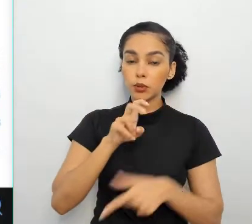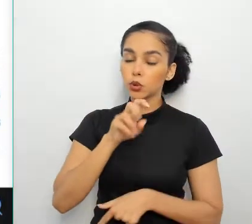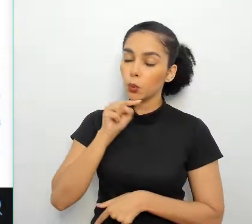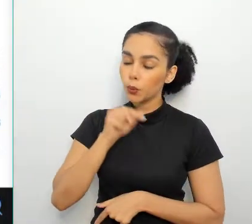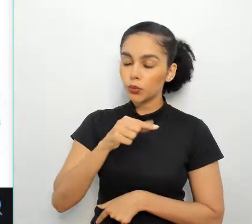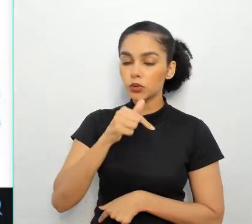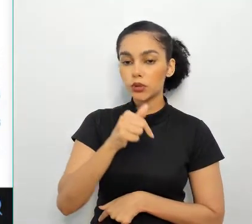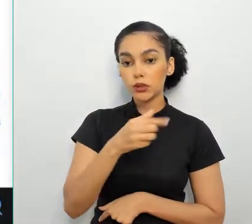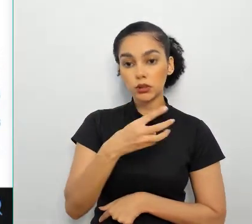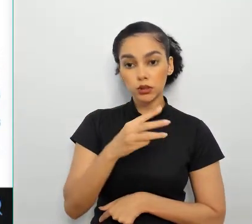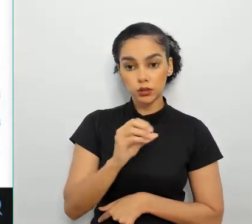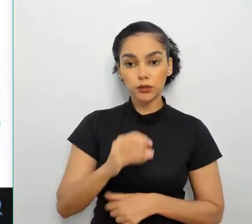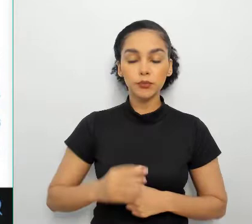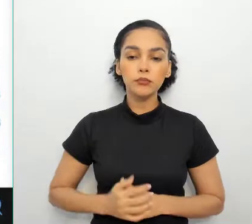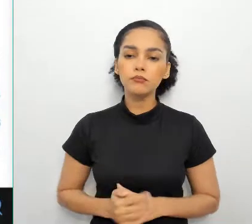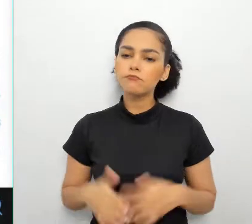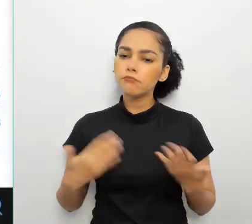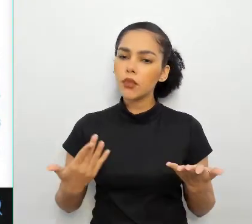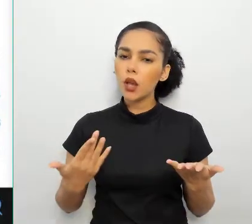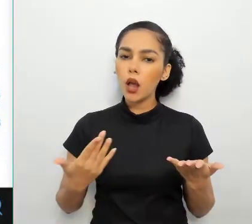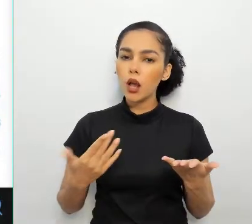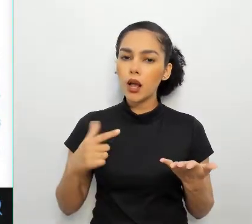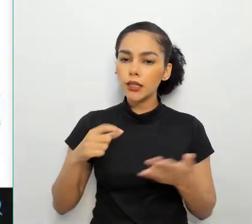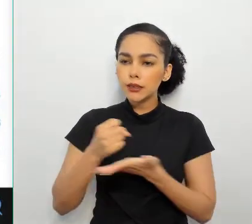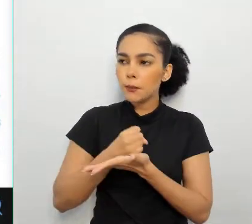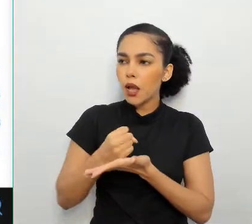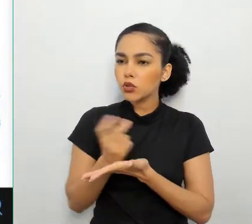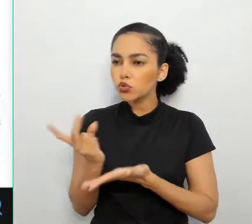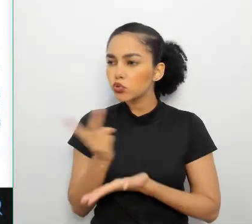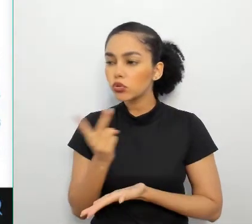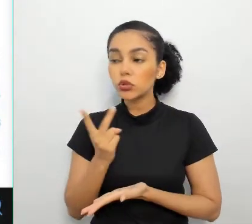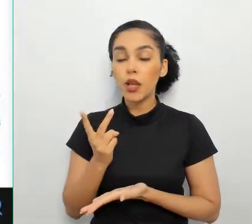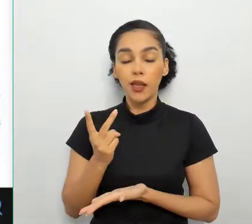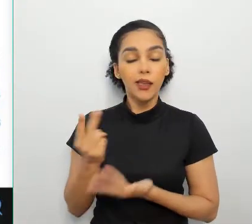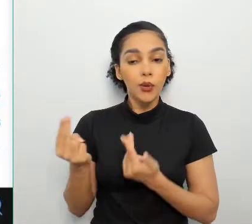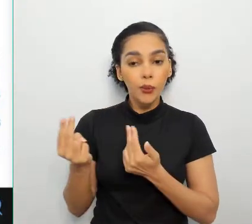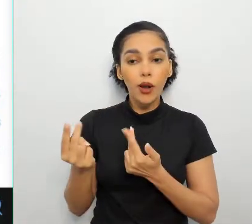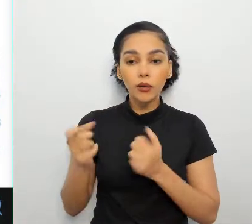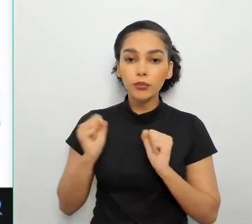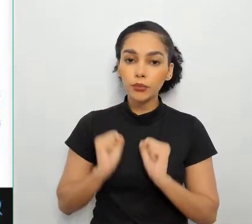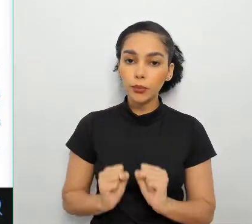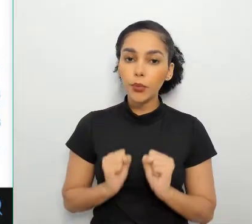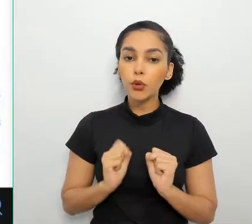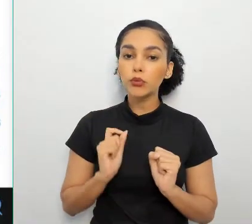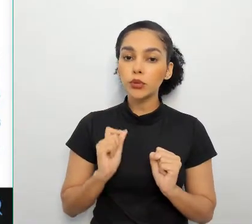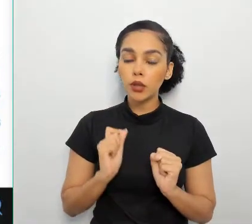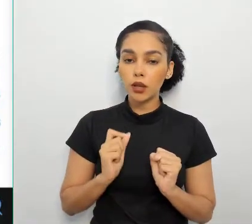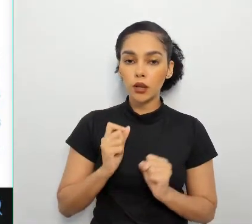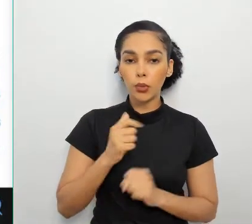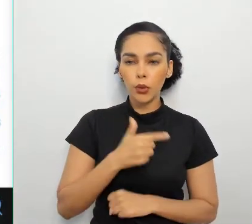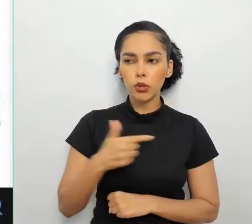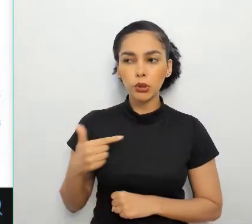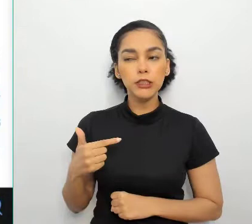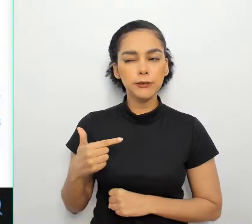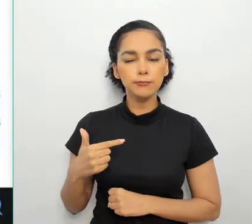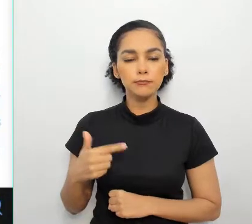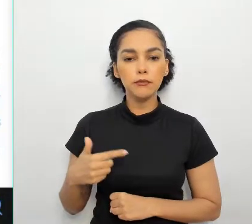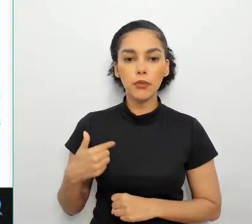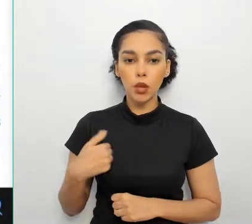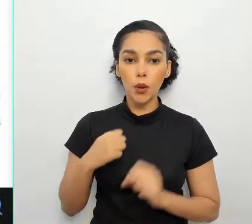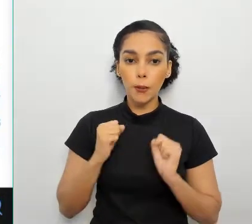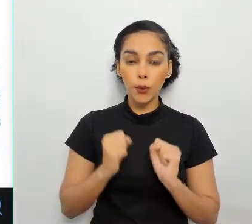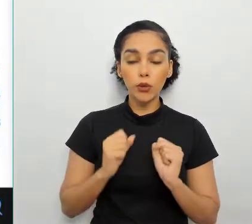Como as bases são iguais nessa igualdade, eu posso igualar os expoentes. Aí eu vou ficar com a seguinte igualdade. Menos 2 igual